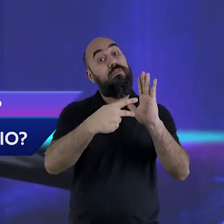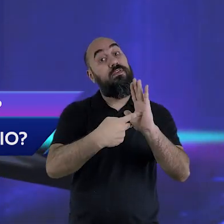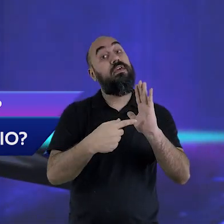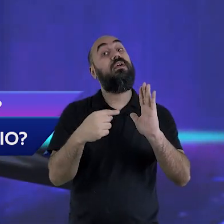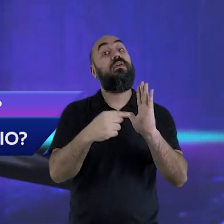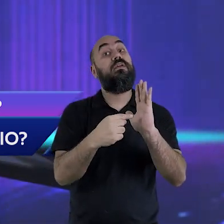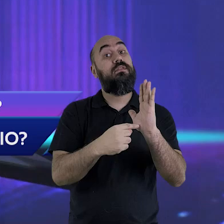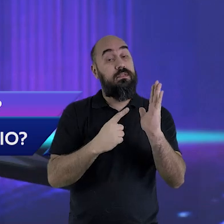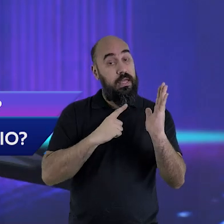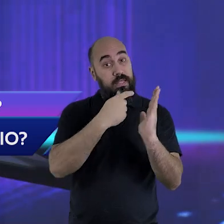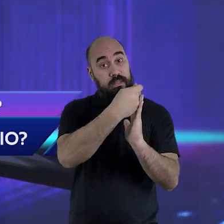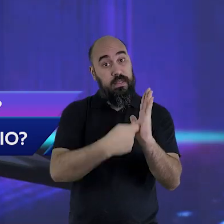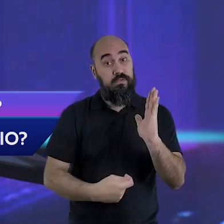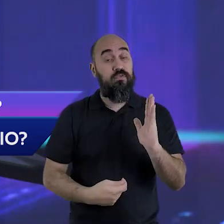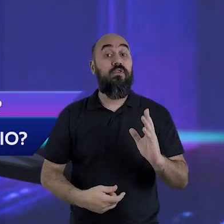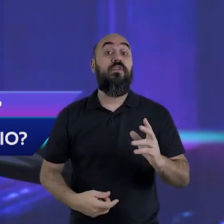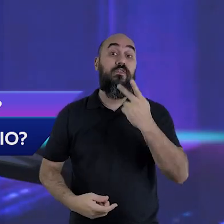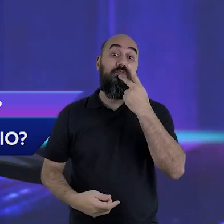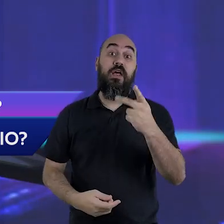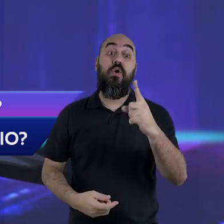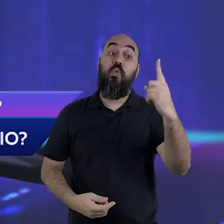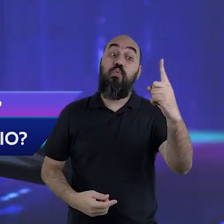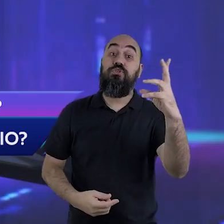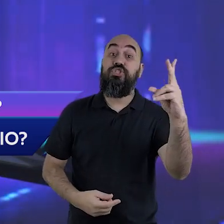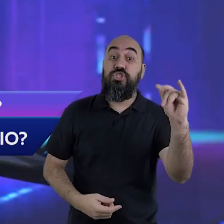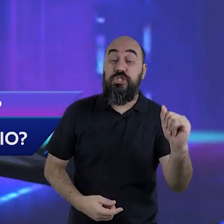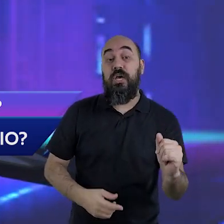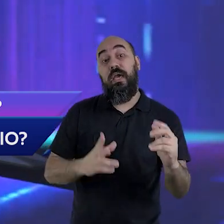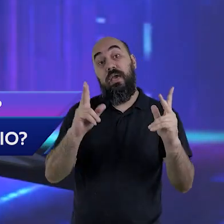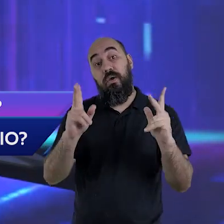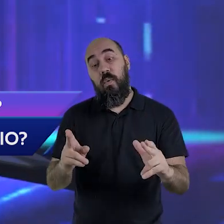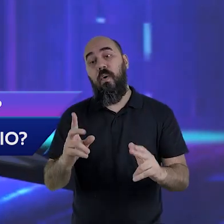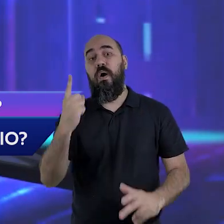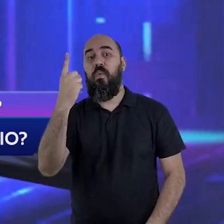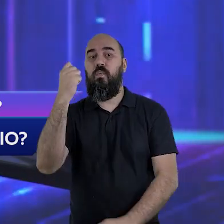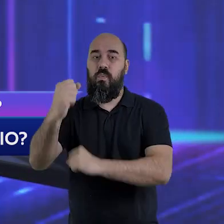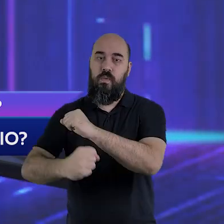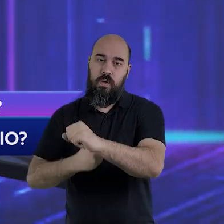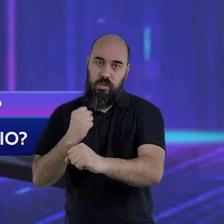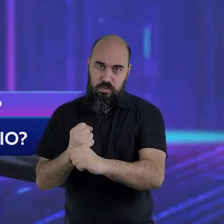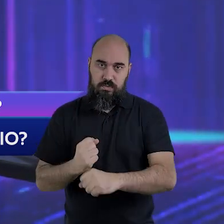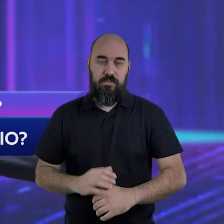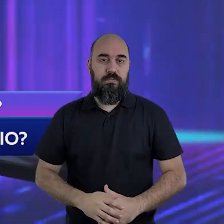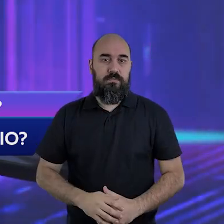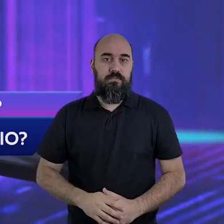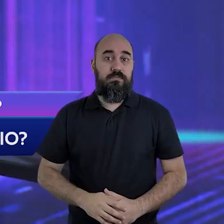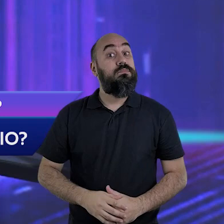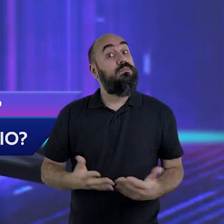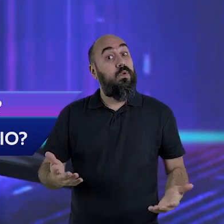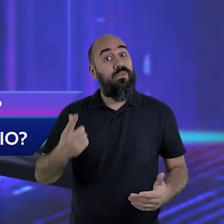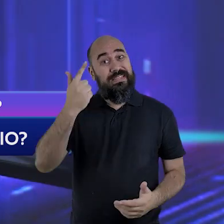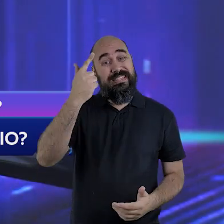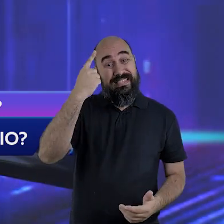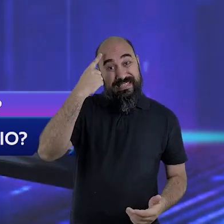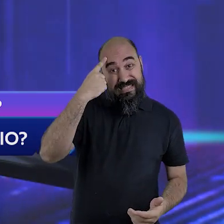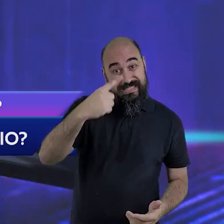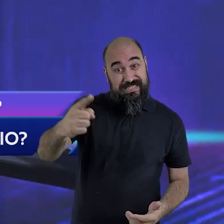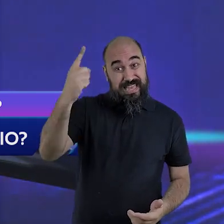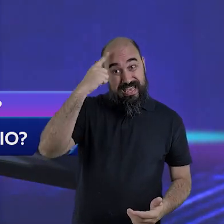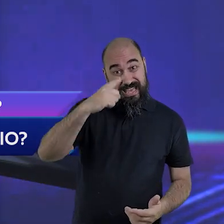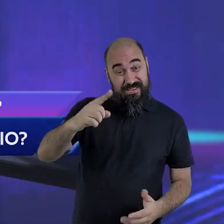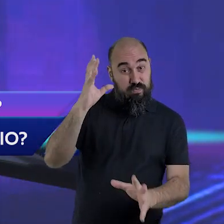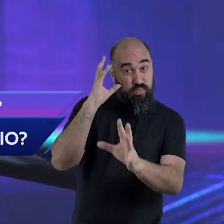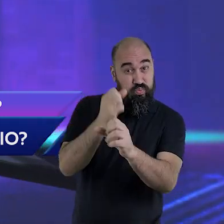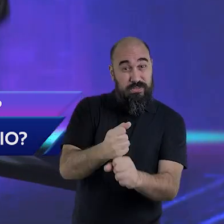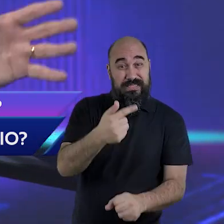um ano. Então, se a Bíblia fala de 7 semanas, cada semana tem 7 dias,